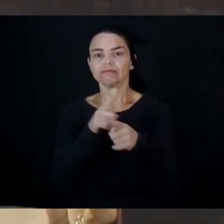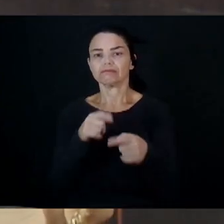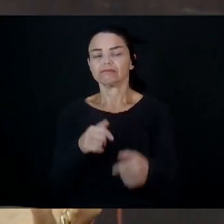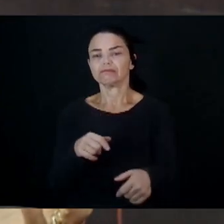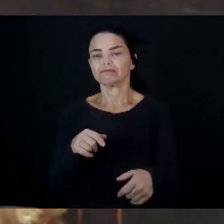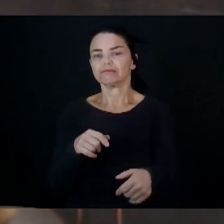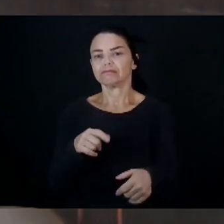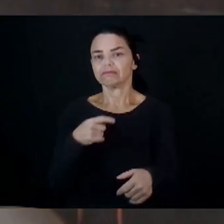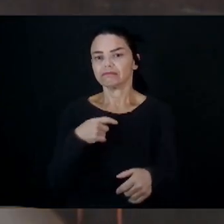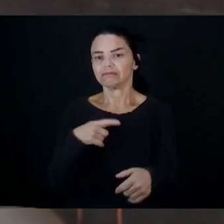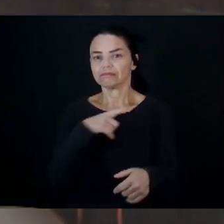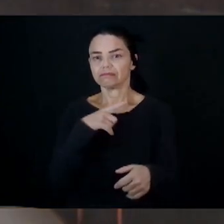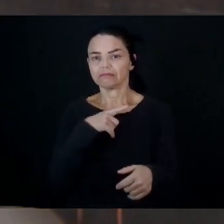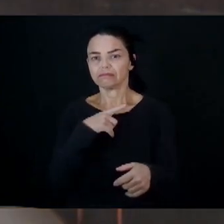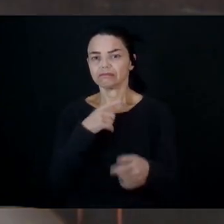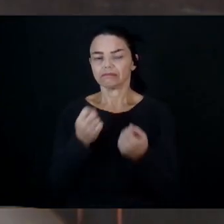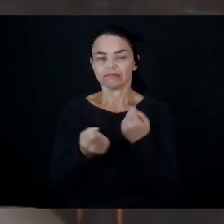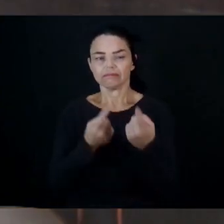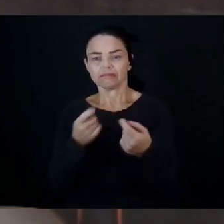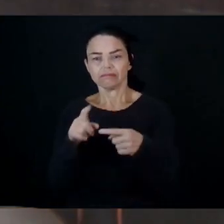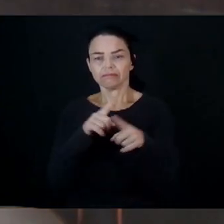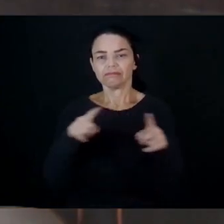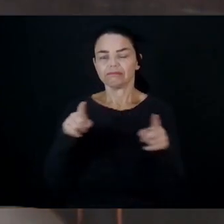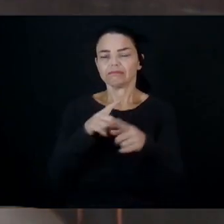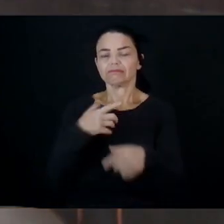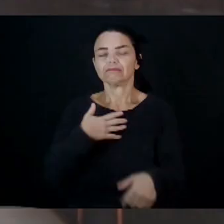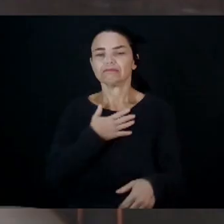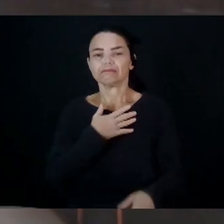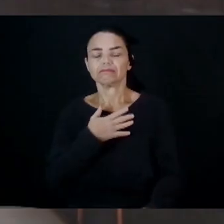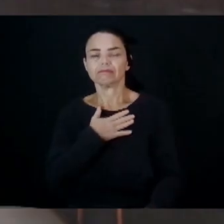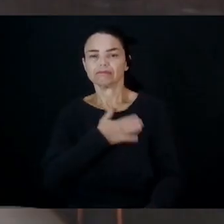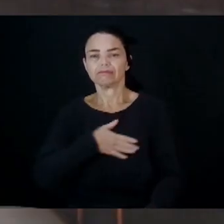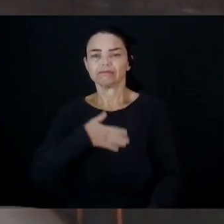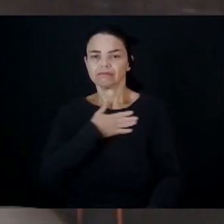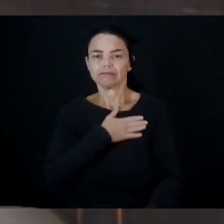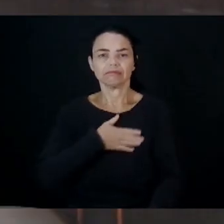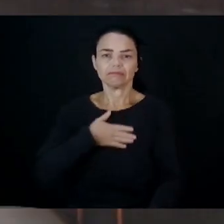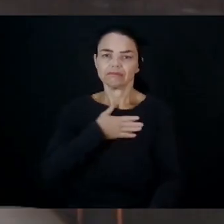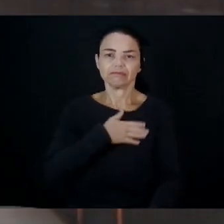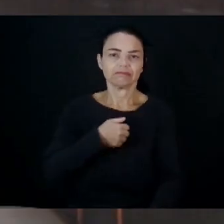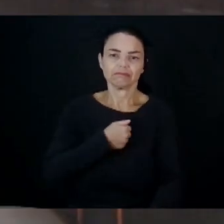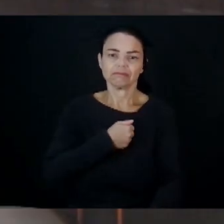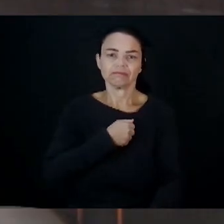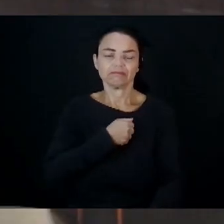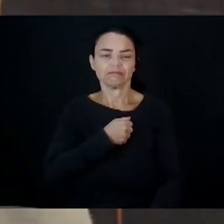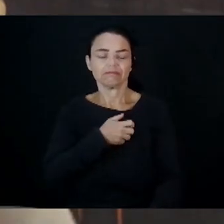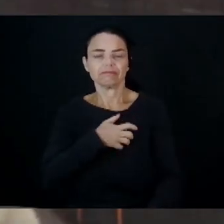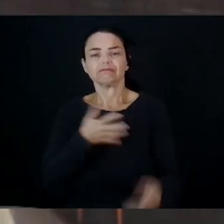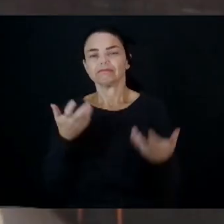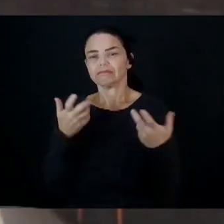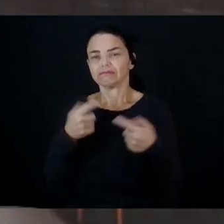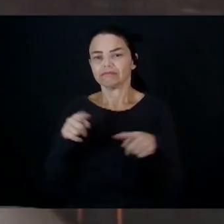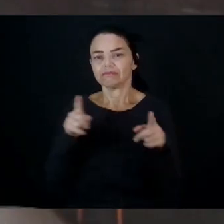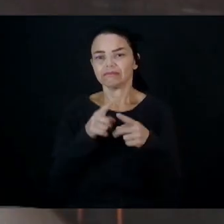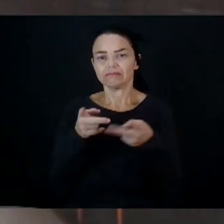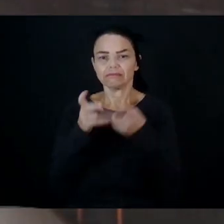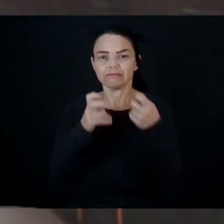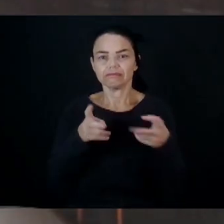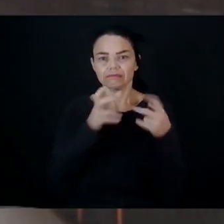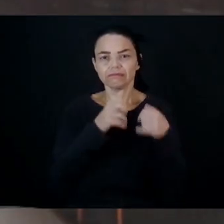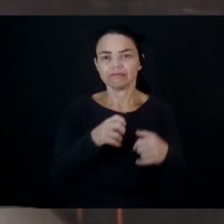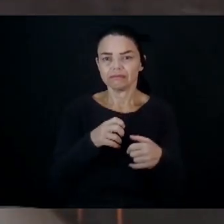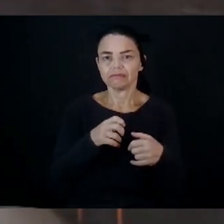tem uma música ou outra ali daquele estilo que você gosta. E aí você fala, mas eu queria ouvir tal. Então tem uma forma